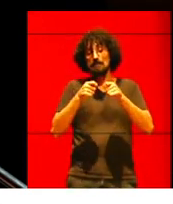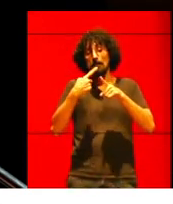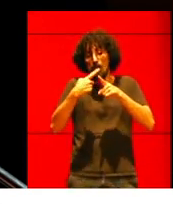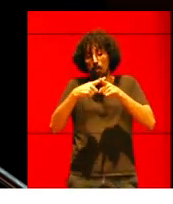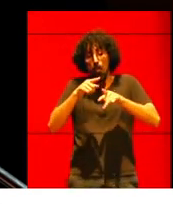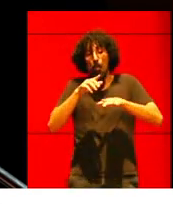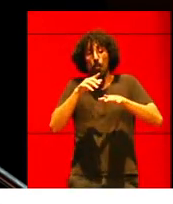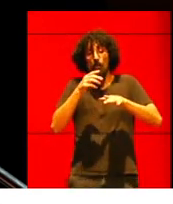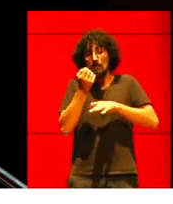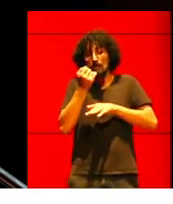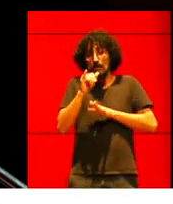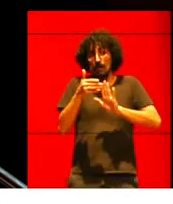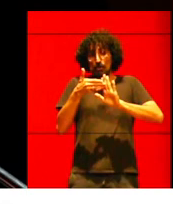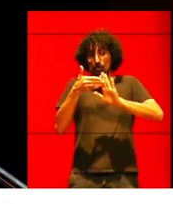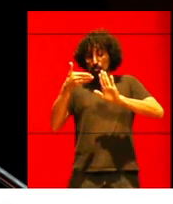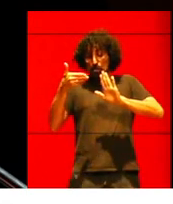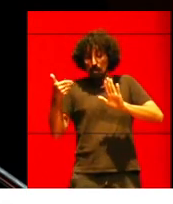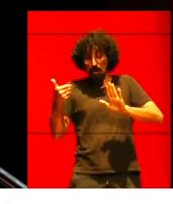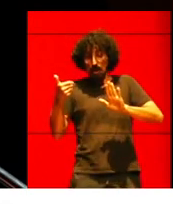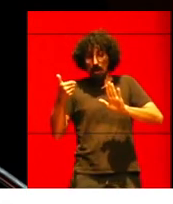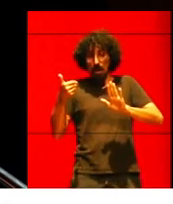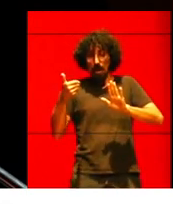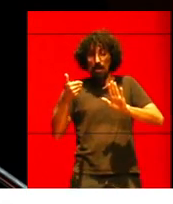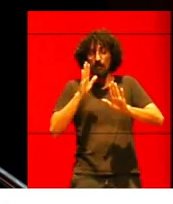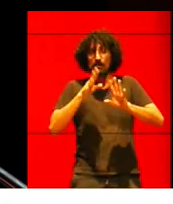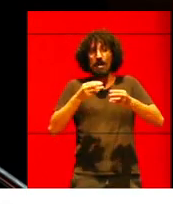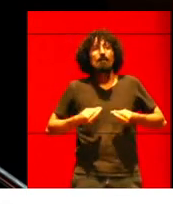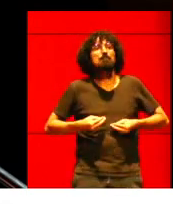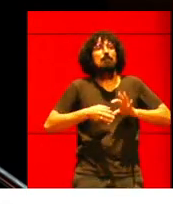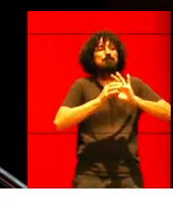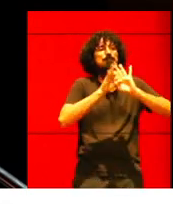do uso de sabão, que eu vou tirar também aquela camada de